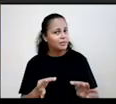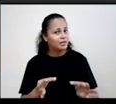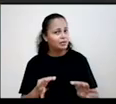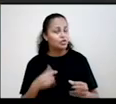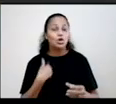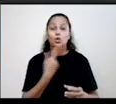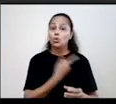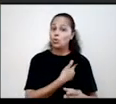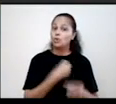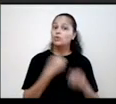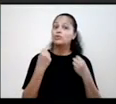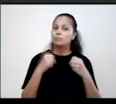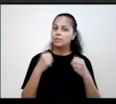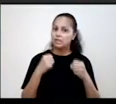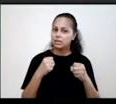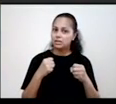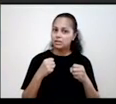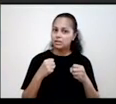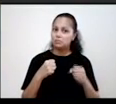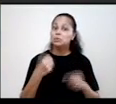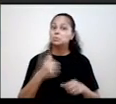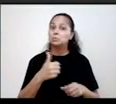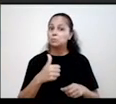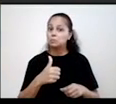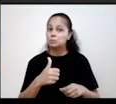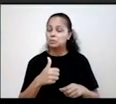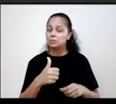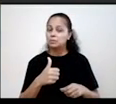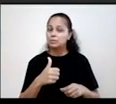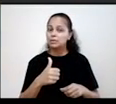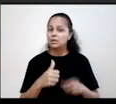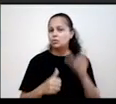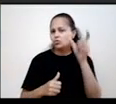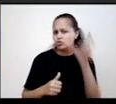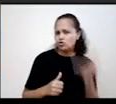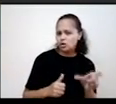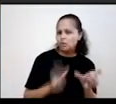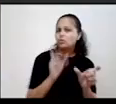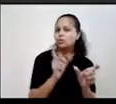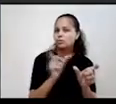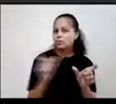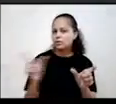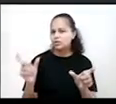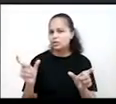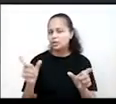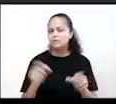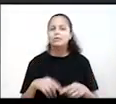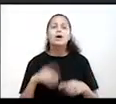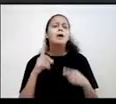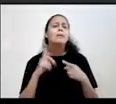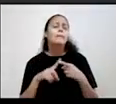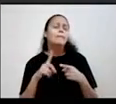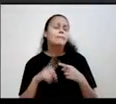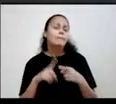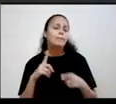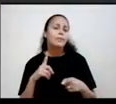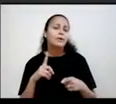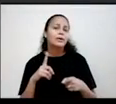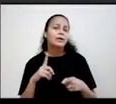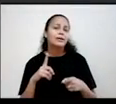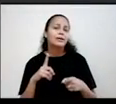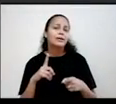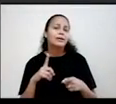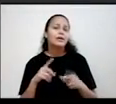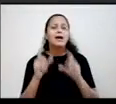corretamente, né, nós precisamos como pré-requisito das noções de sujeito e predicado. Por quê? Né?